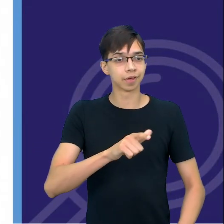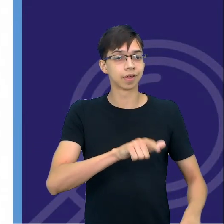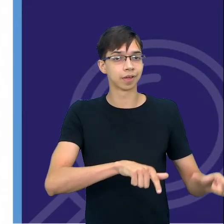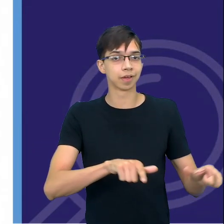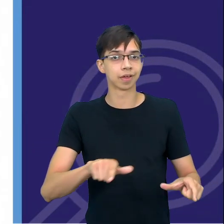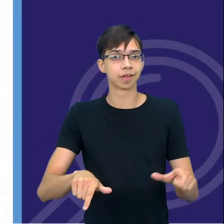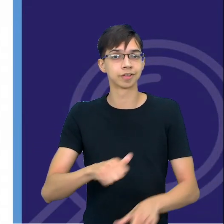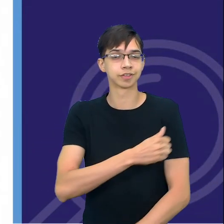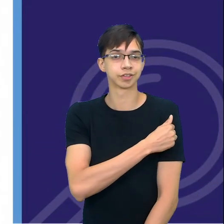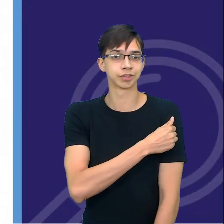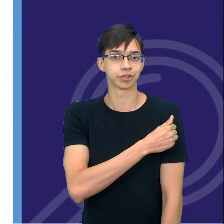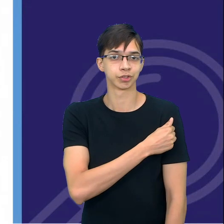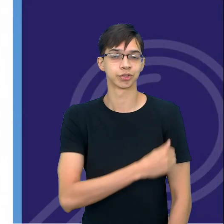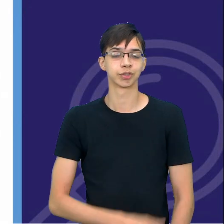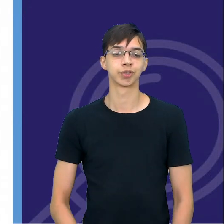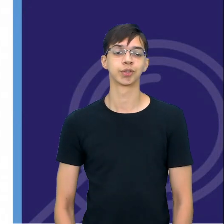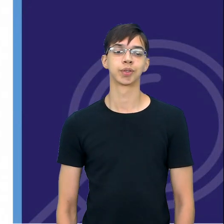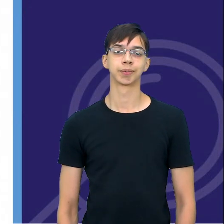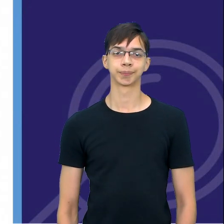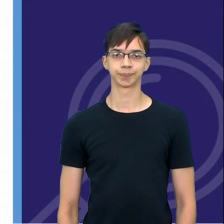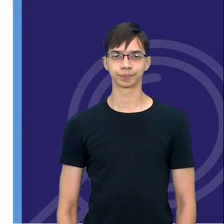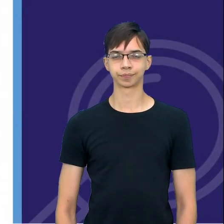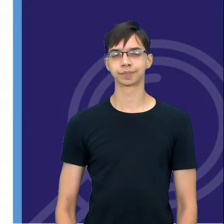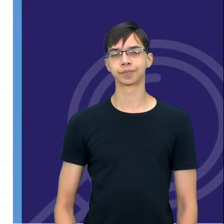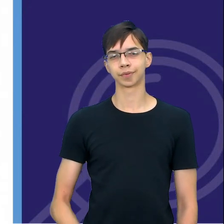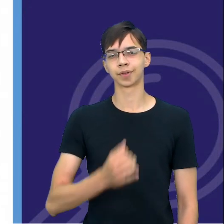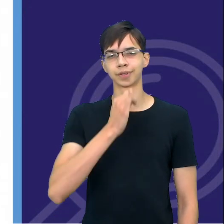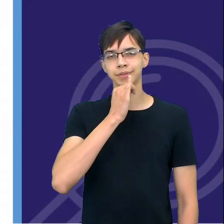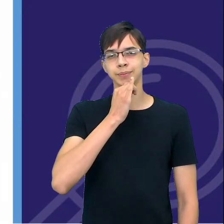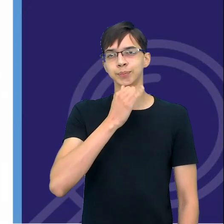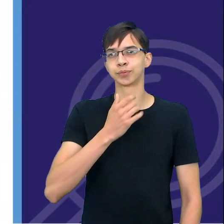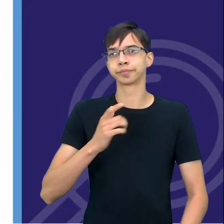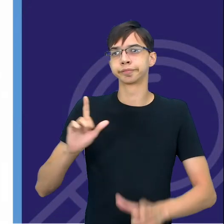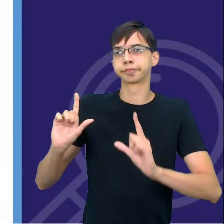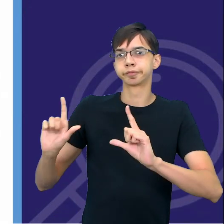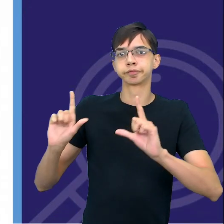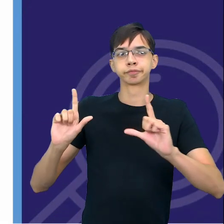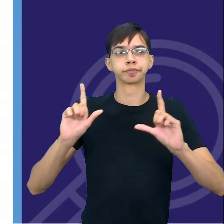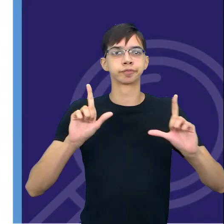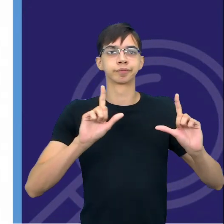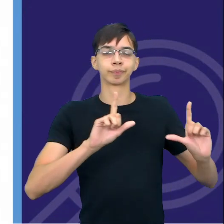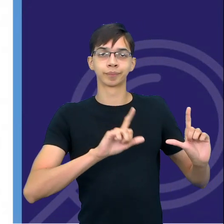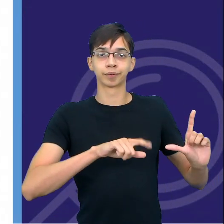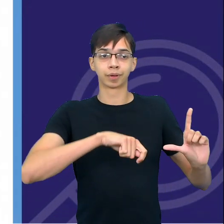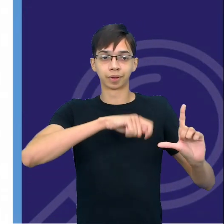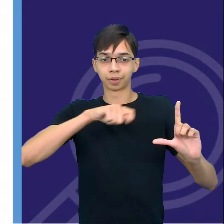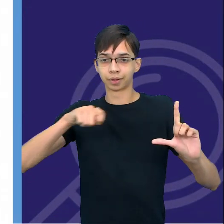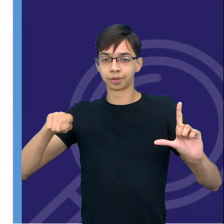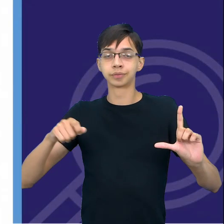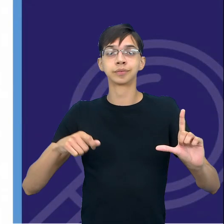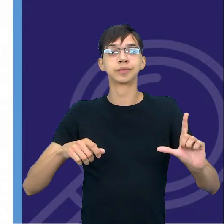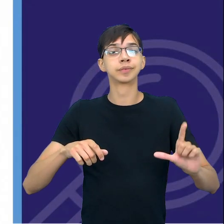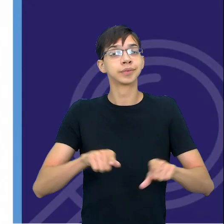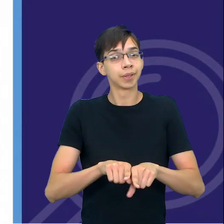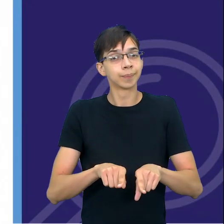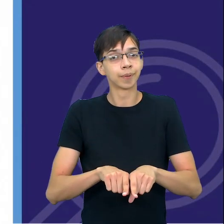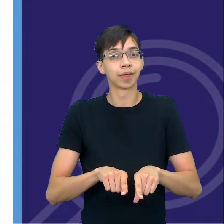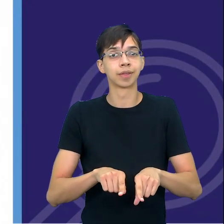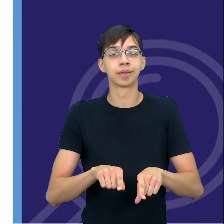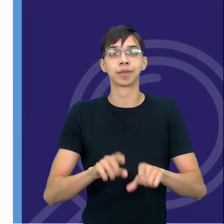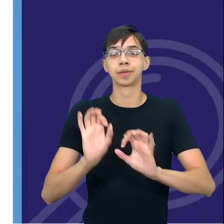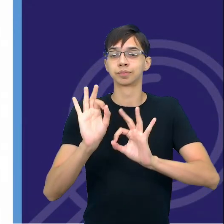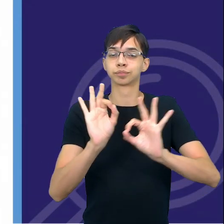exemplo, em murais virtuais ou no Genially, ou elaborem mapas conceituais que permitam que eles associem